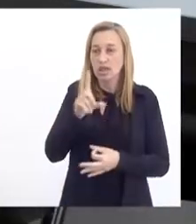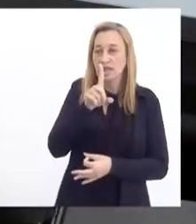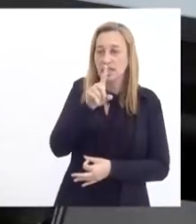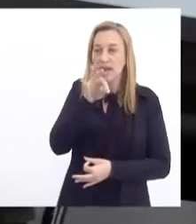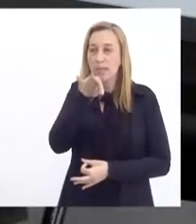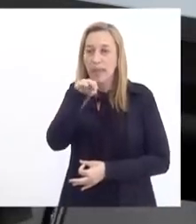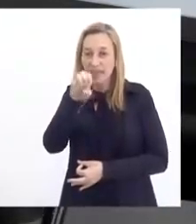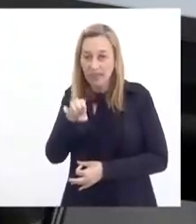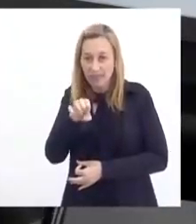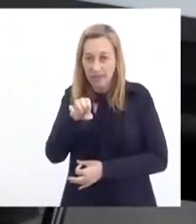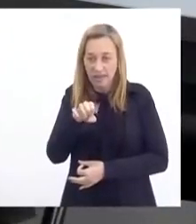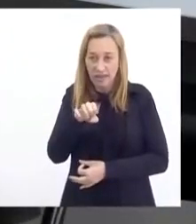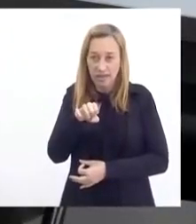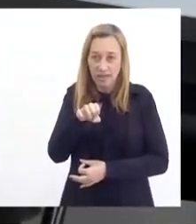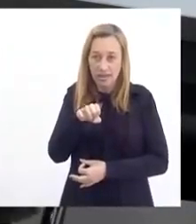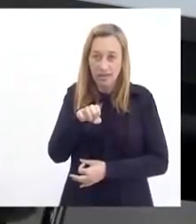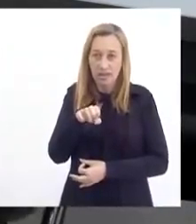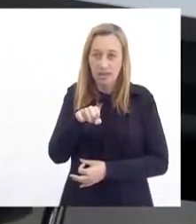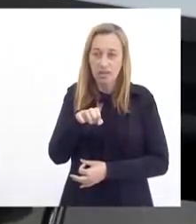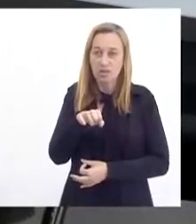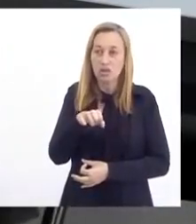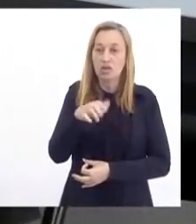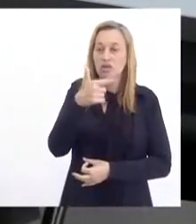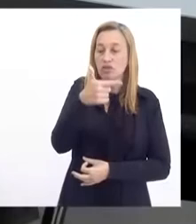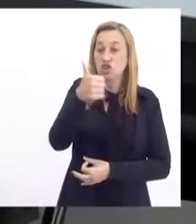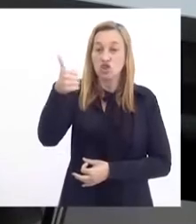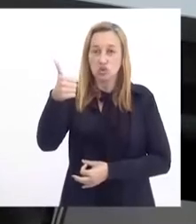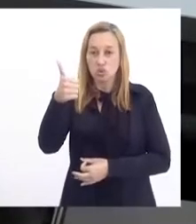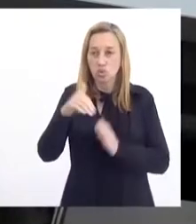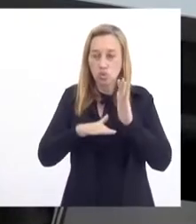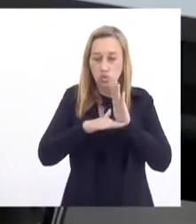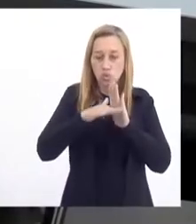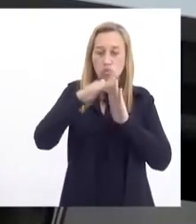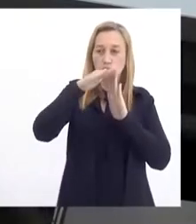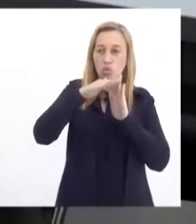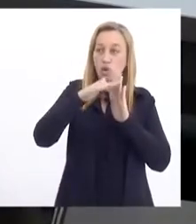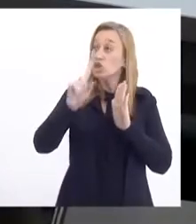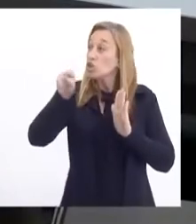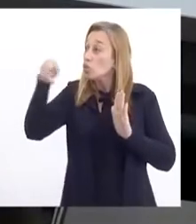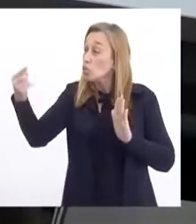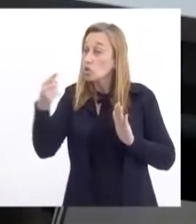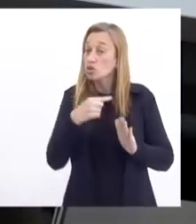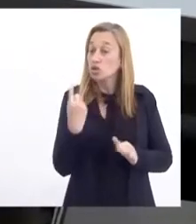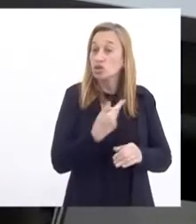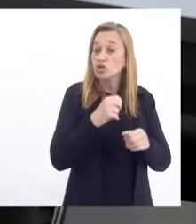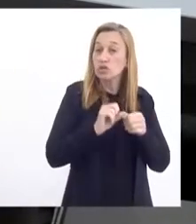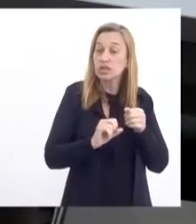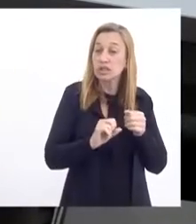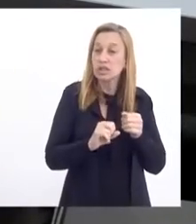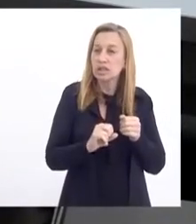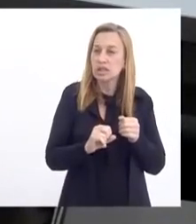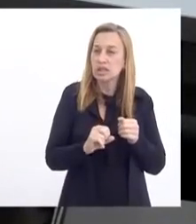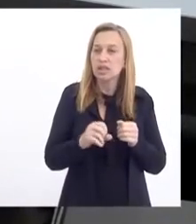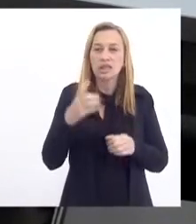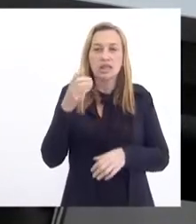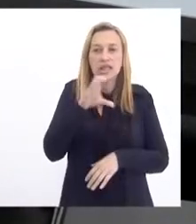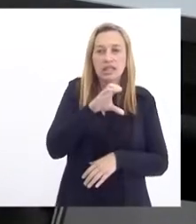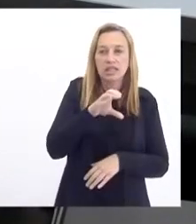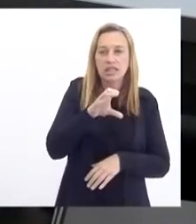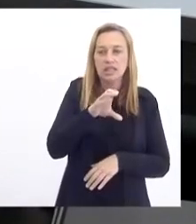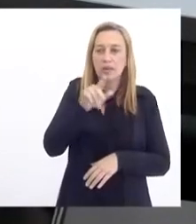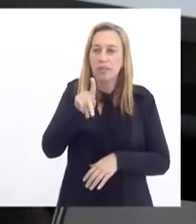Auditório ótimo. Que andar é? 21. No 21. Tem aquele que a gente fez, deputado, a CPI,